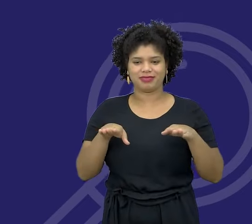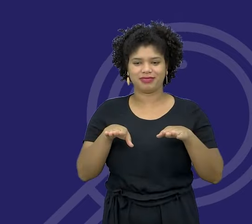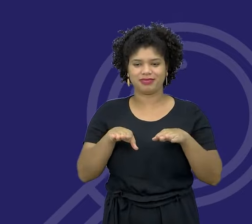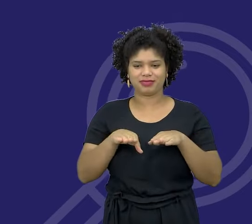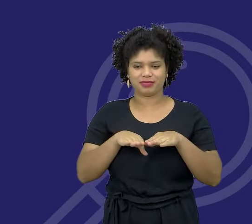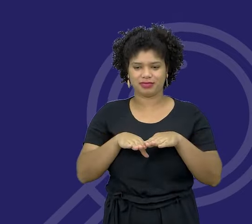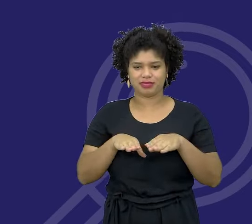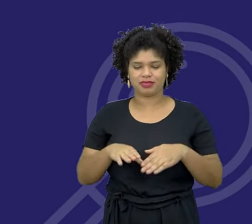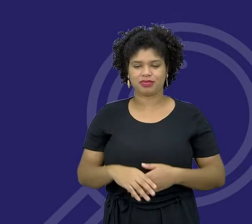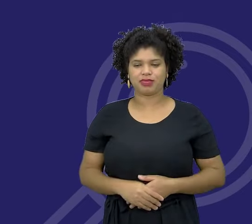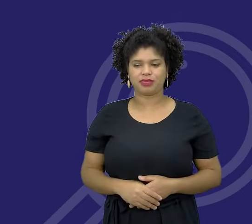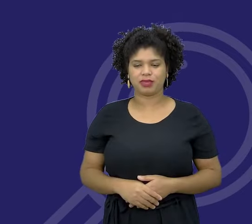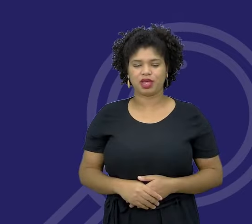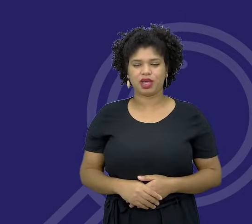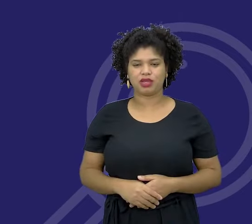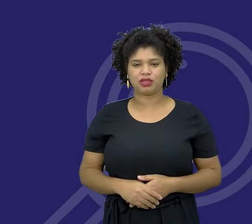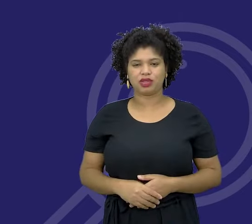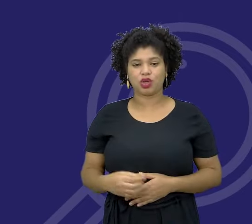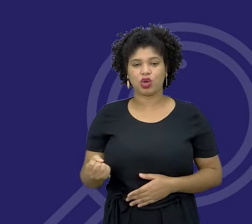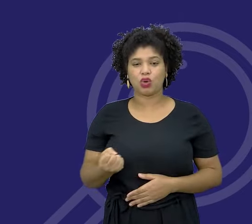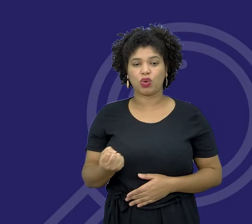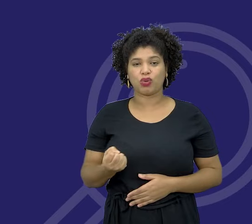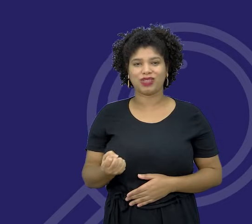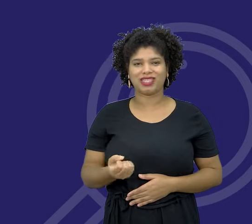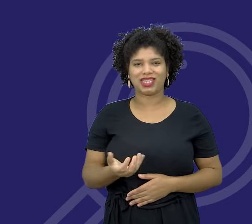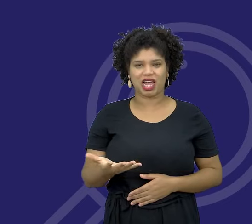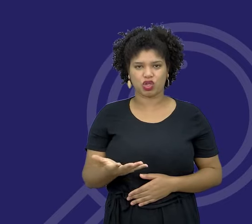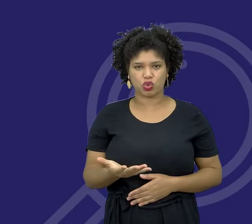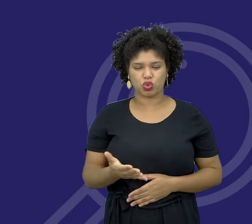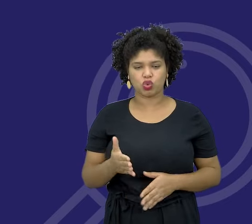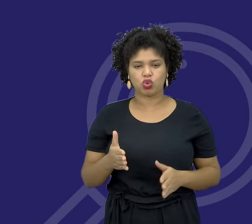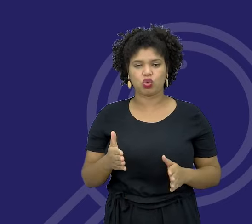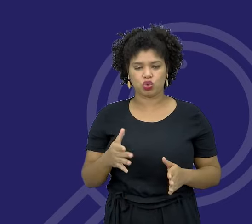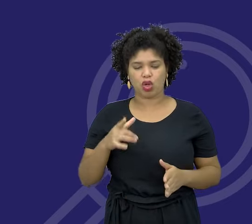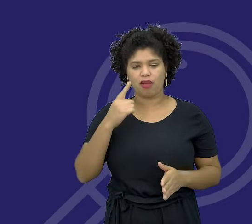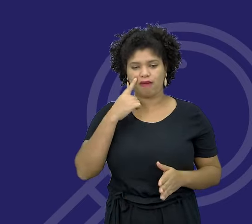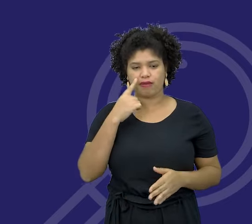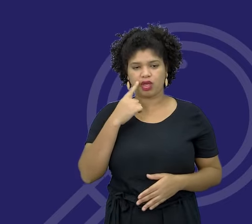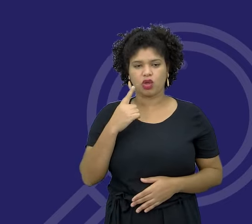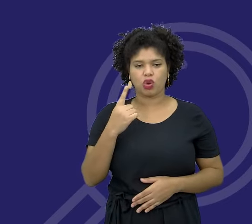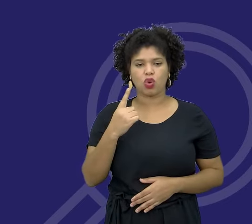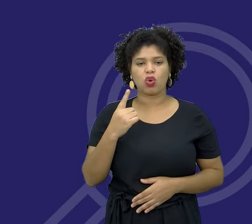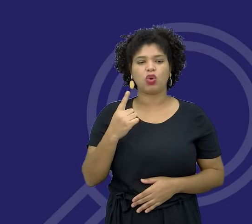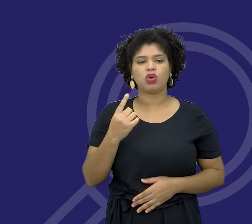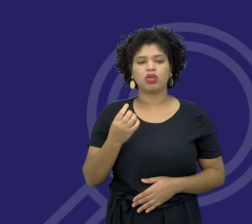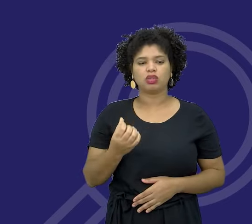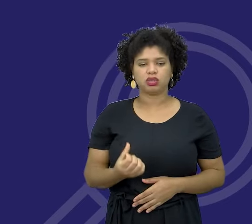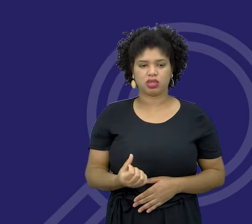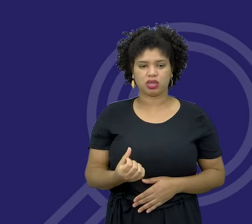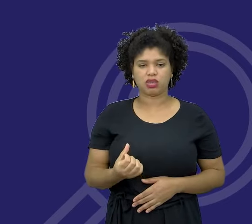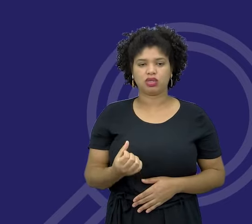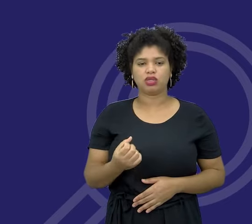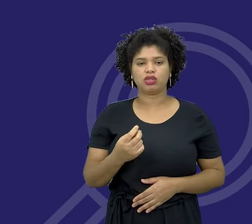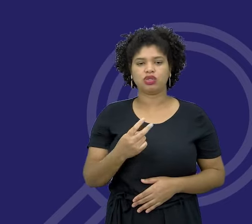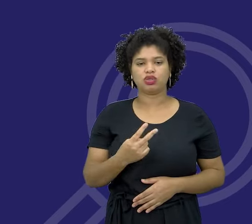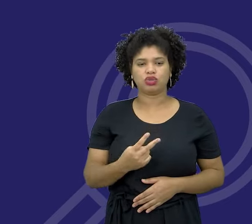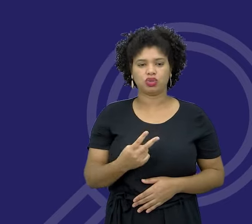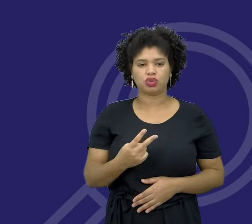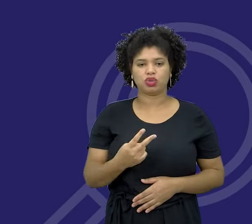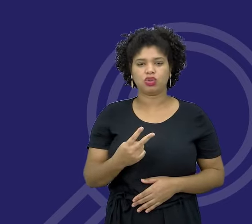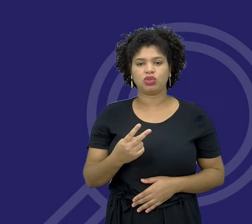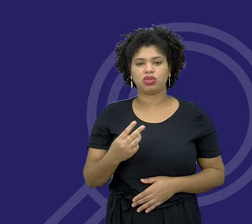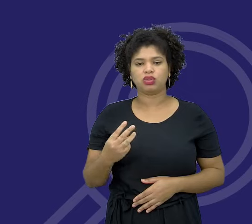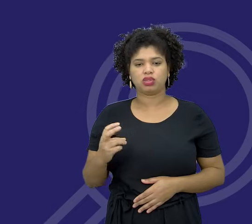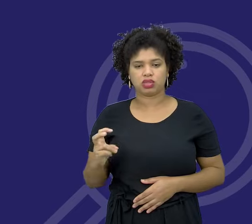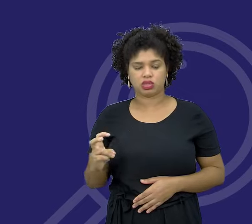cubo, ficam em faces opostas os números 1 e 6, 2 e 5 e 3 e 4. Aqui também